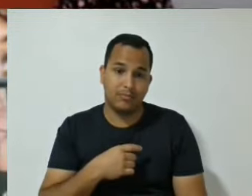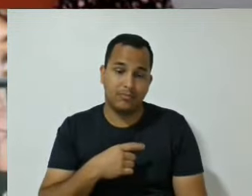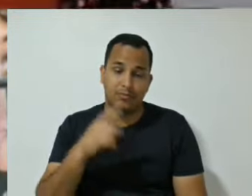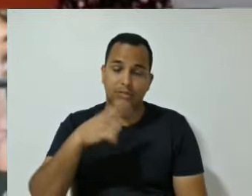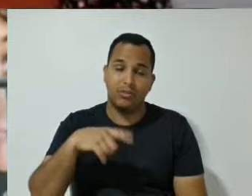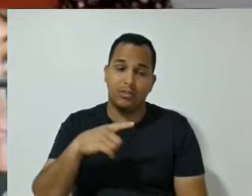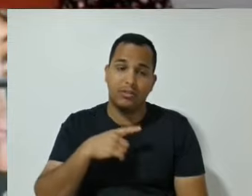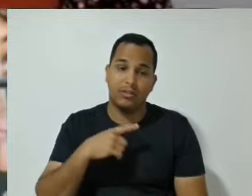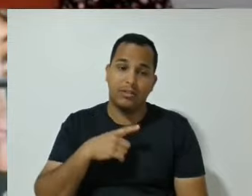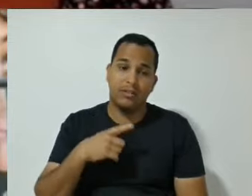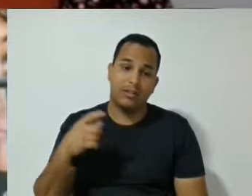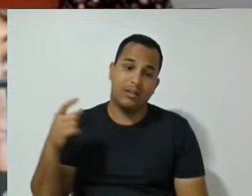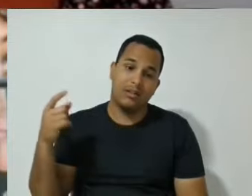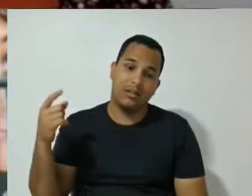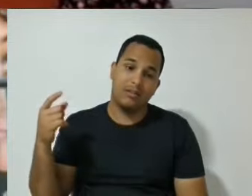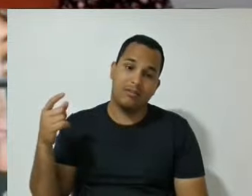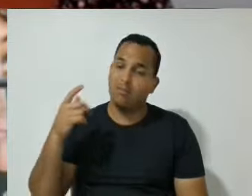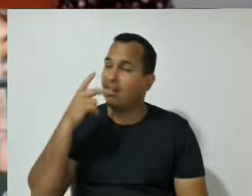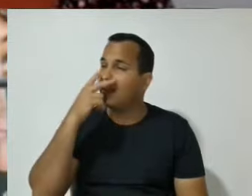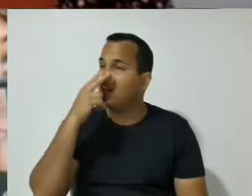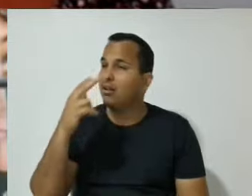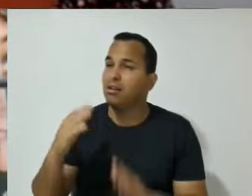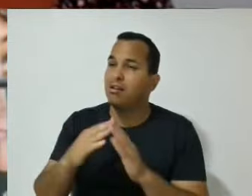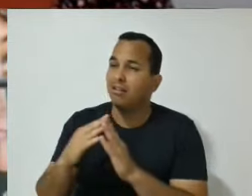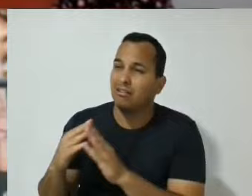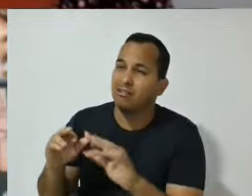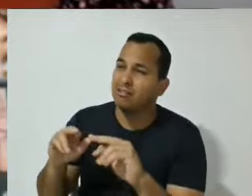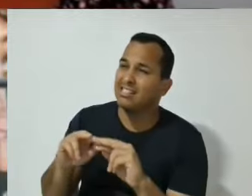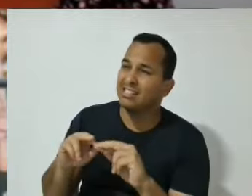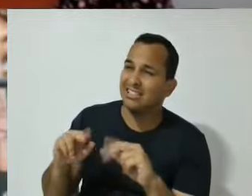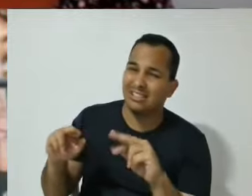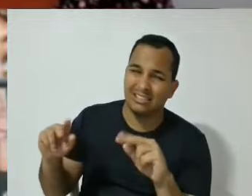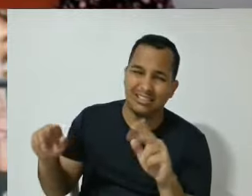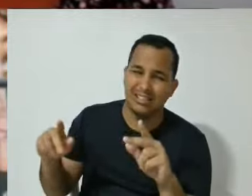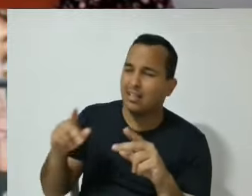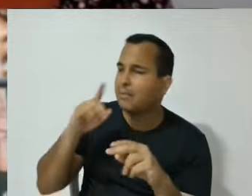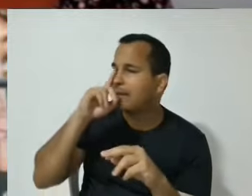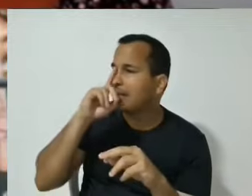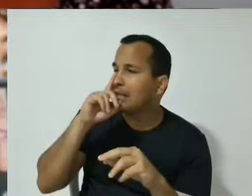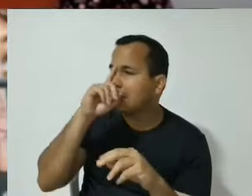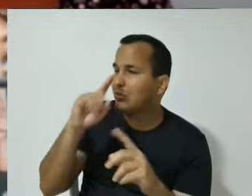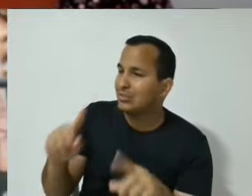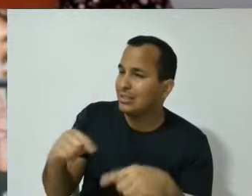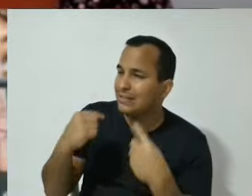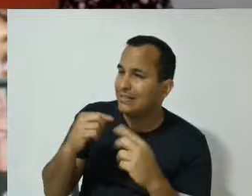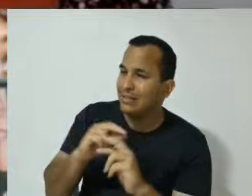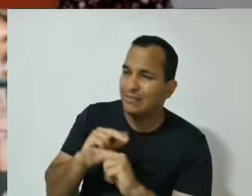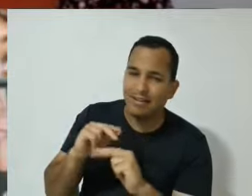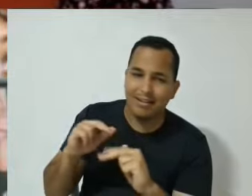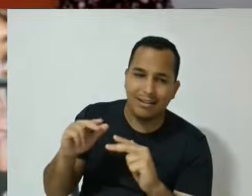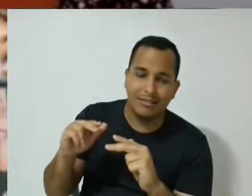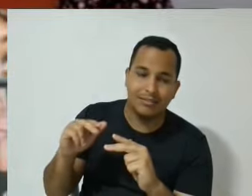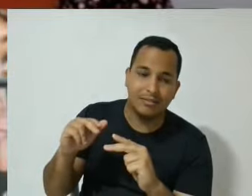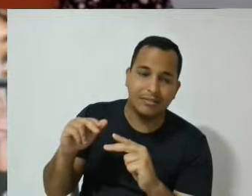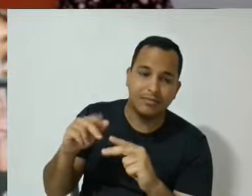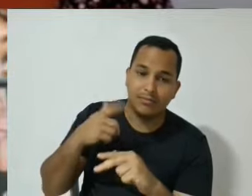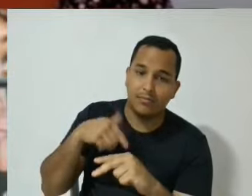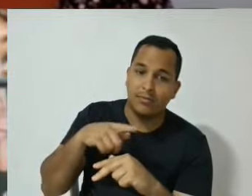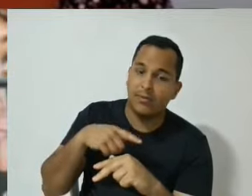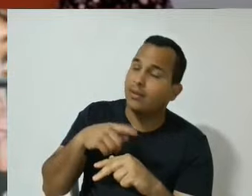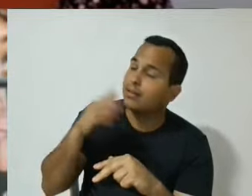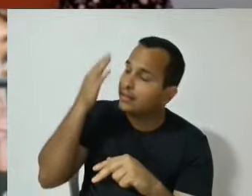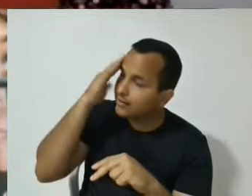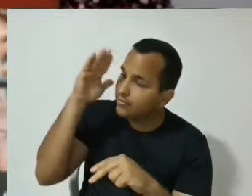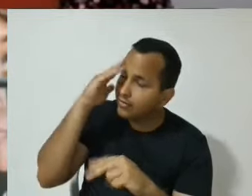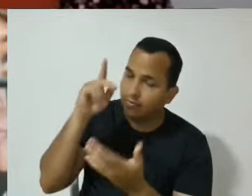numa periferia, com todos os riscos e desafios, né, que a gente enfrenta, a gente até entende essa realidade.